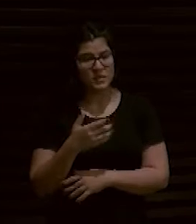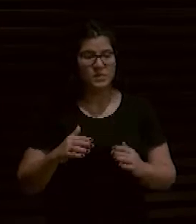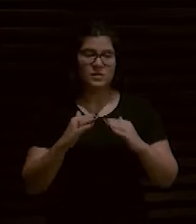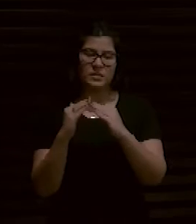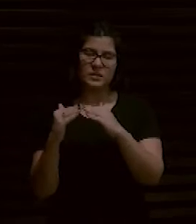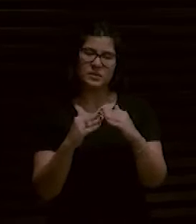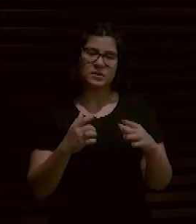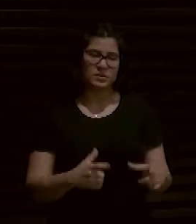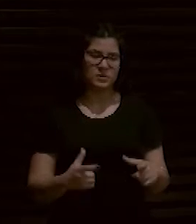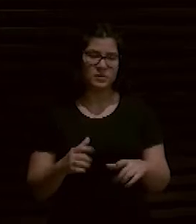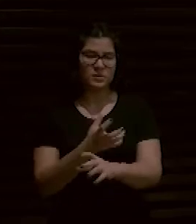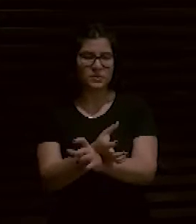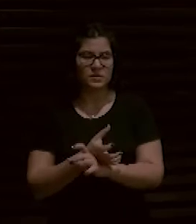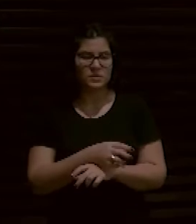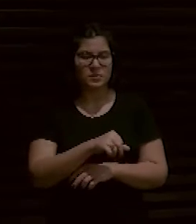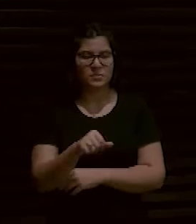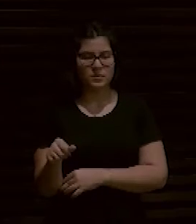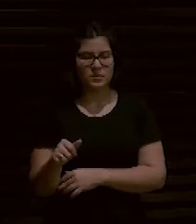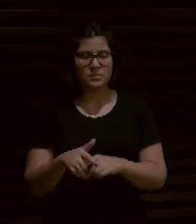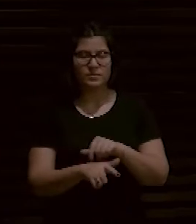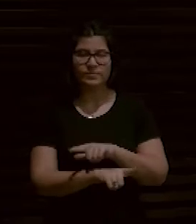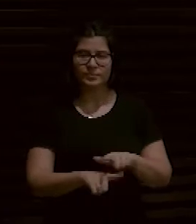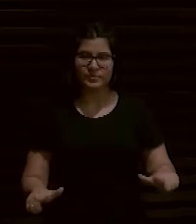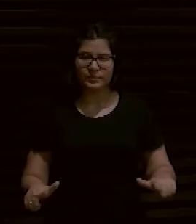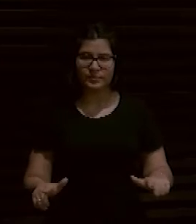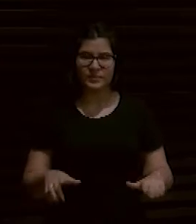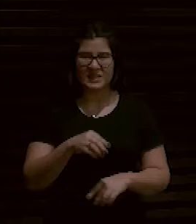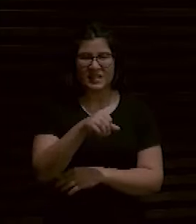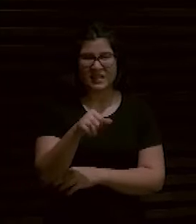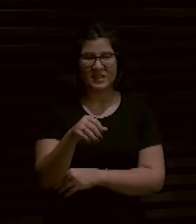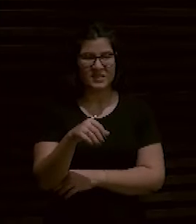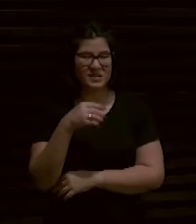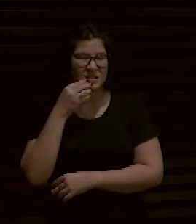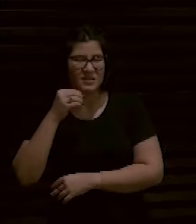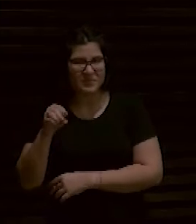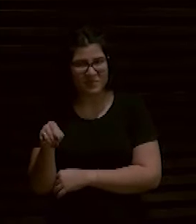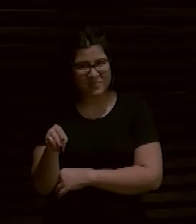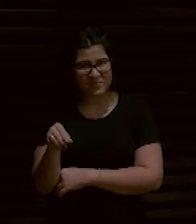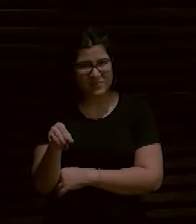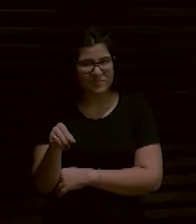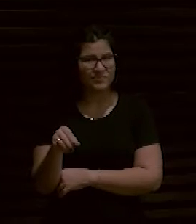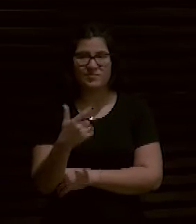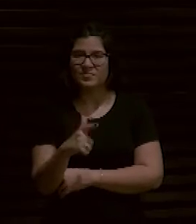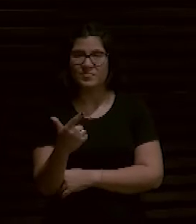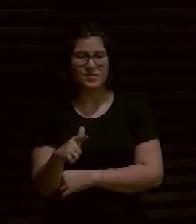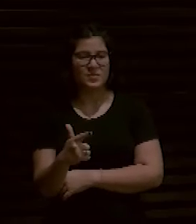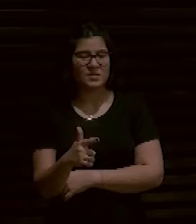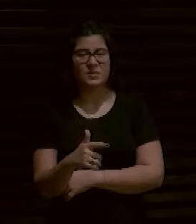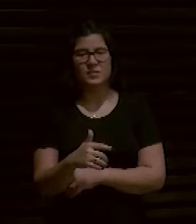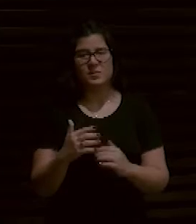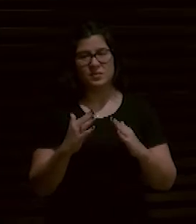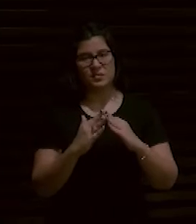lugares secos do deserto, na terra salgada e inabitável. Bendito